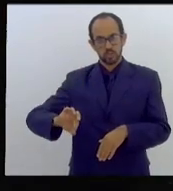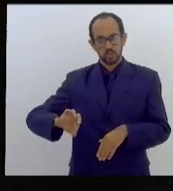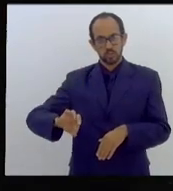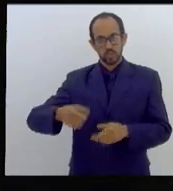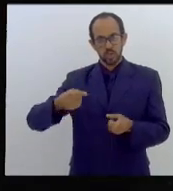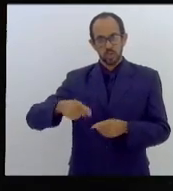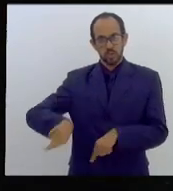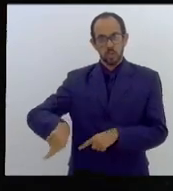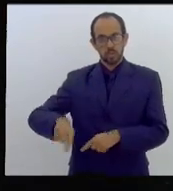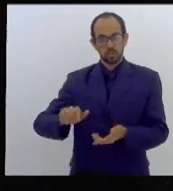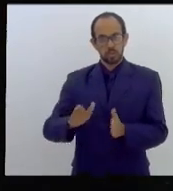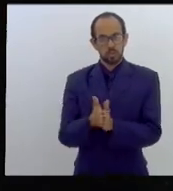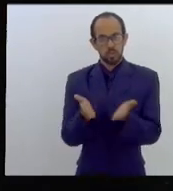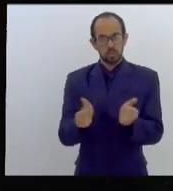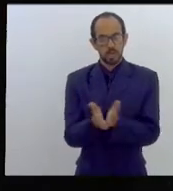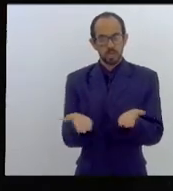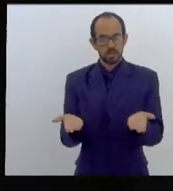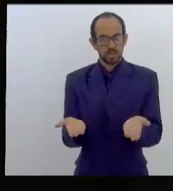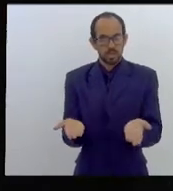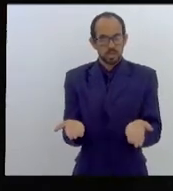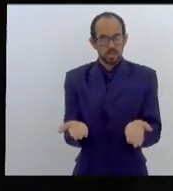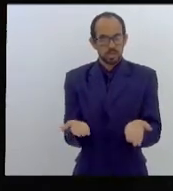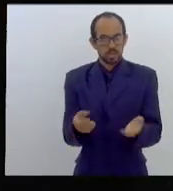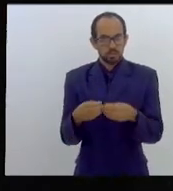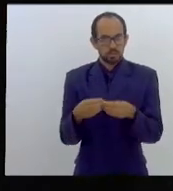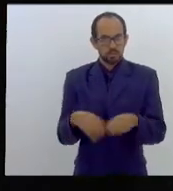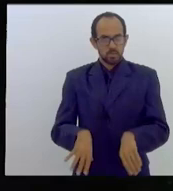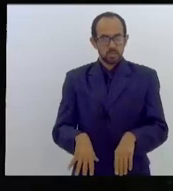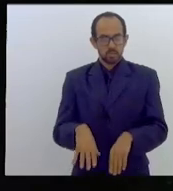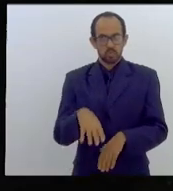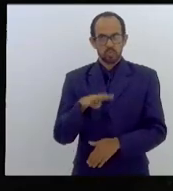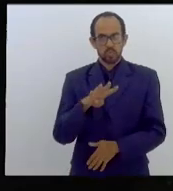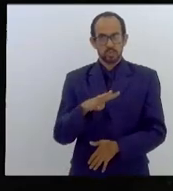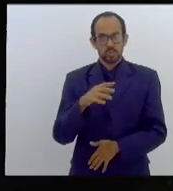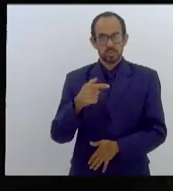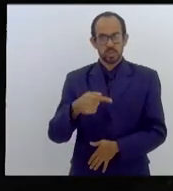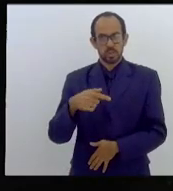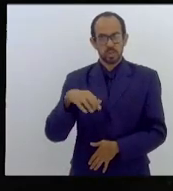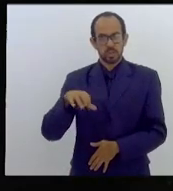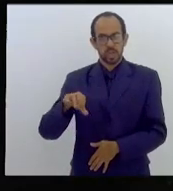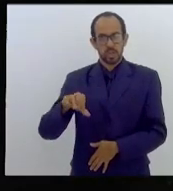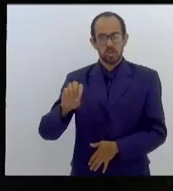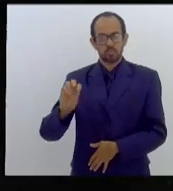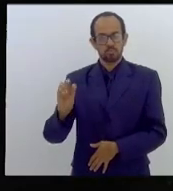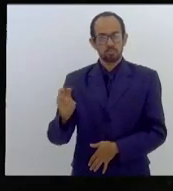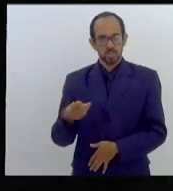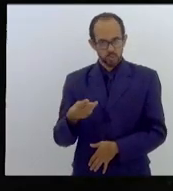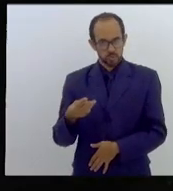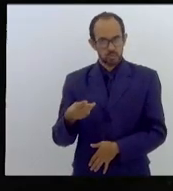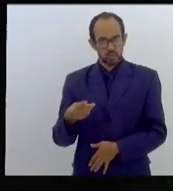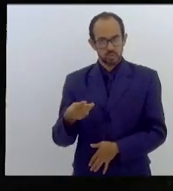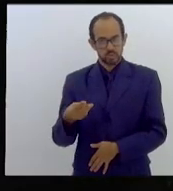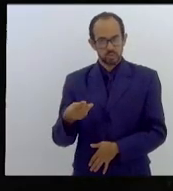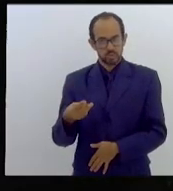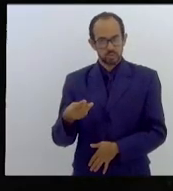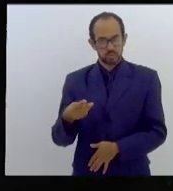extrema pobreza, uma perda de 479 milhões. Quando a gente vai para a área da saúde,